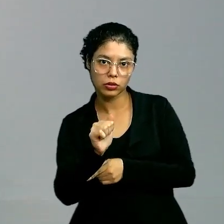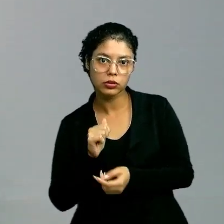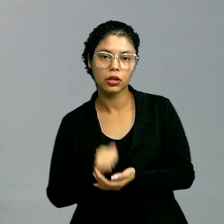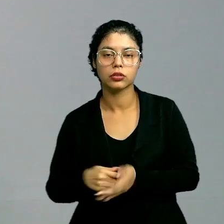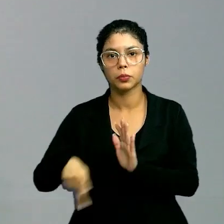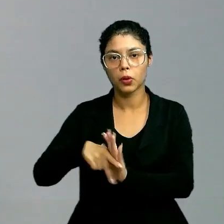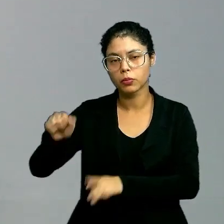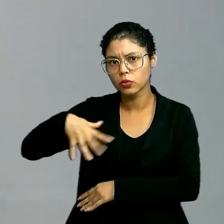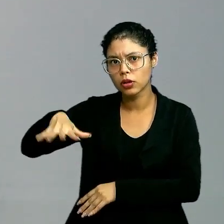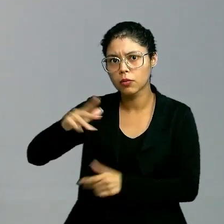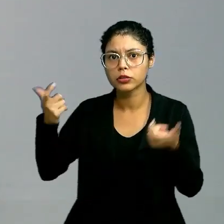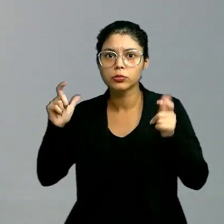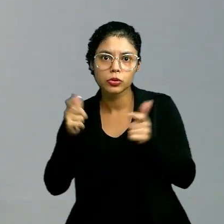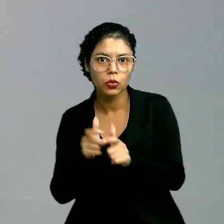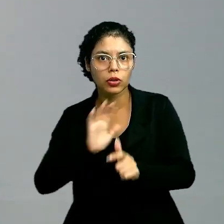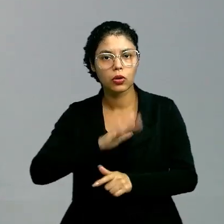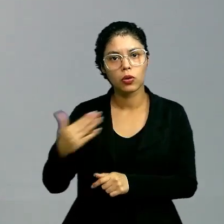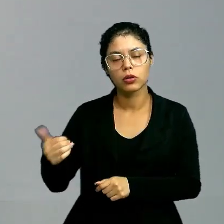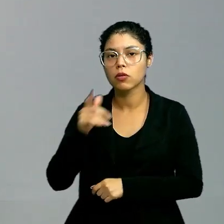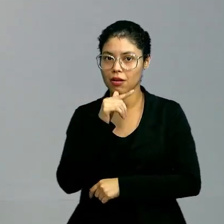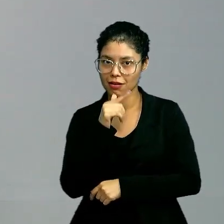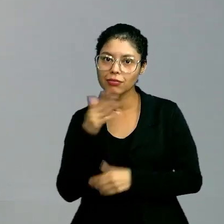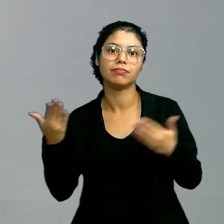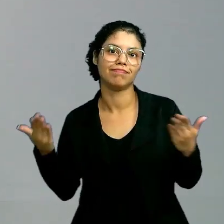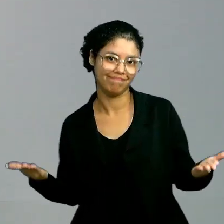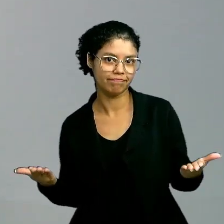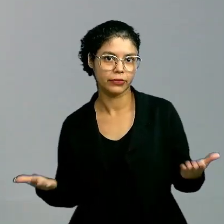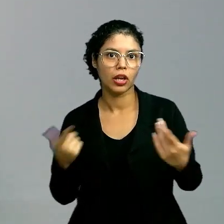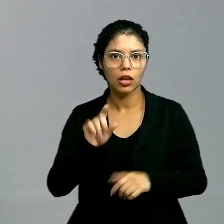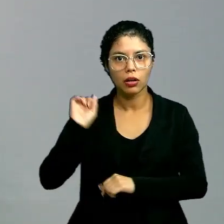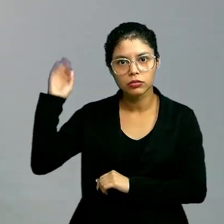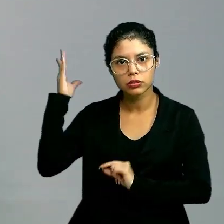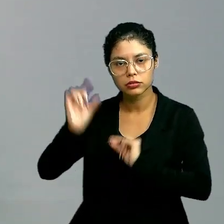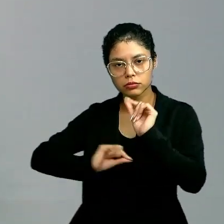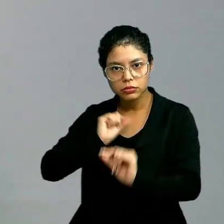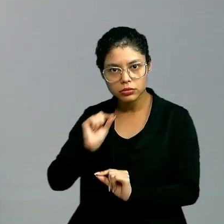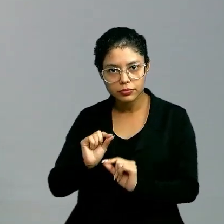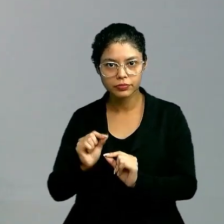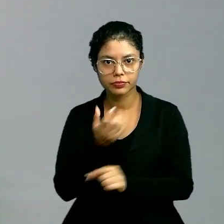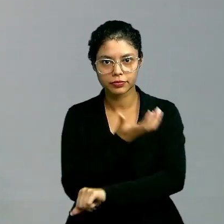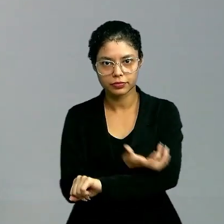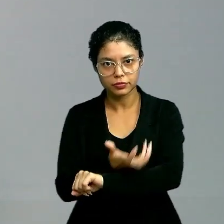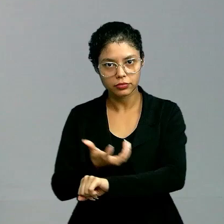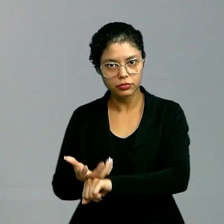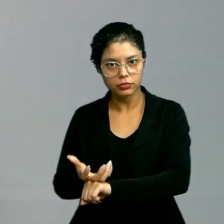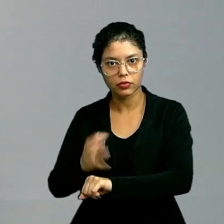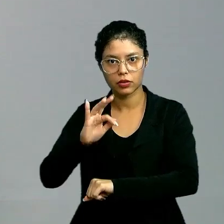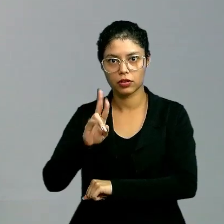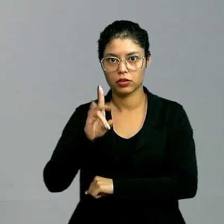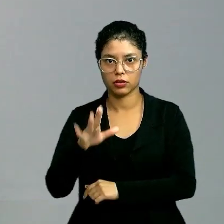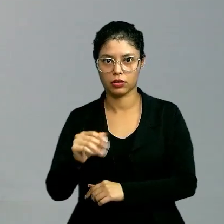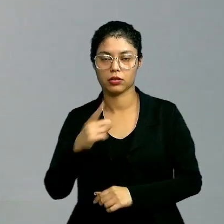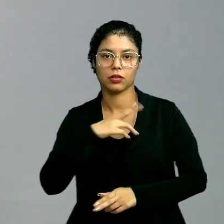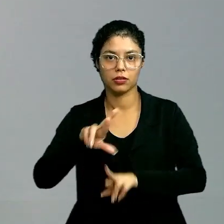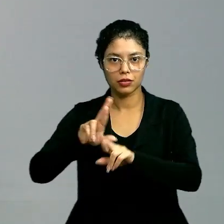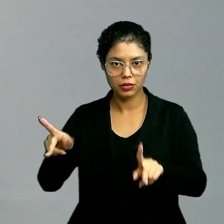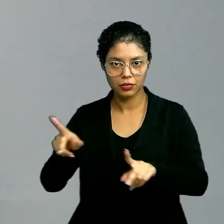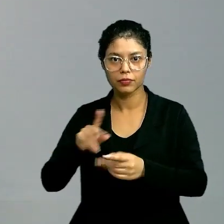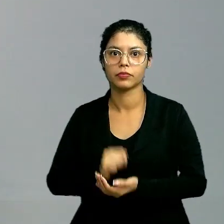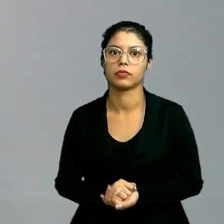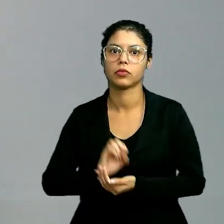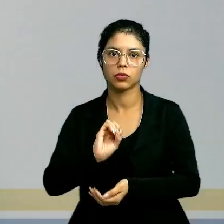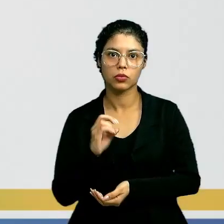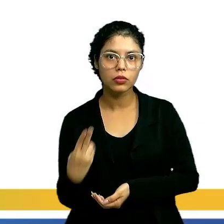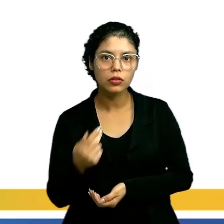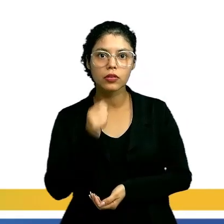do gramado, ela é diminuída quando lubrificada com água. Nesse caso, o gramado da Arena Corinthians, ela tem esse diferencial,